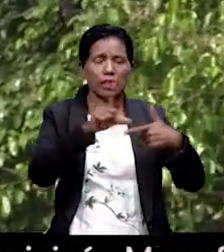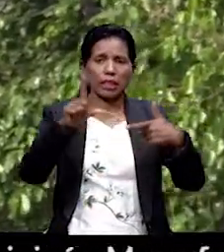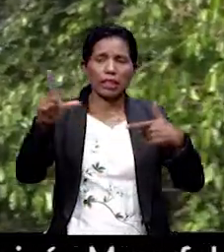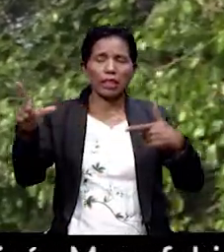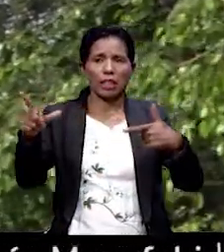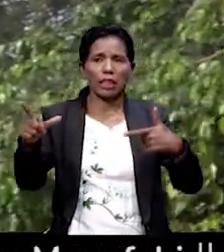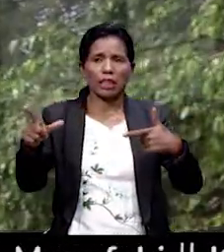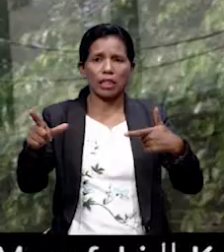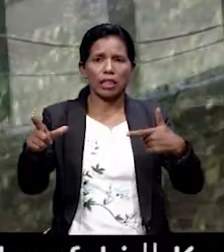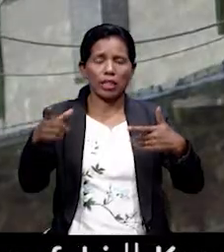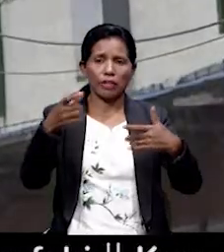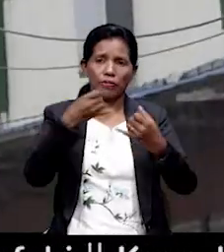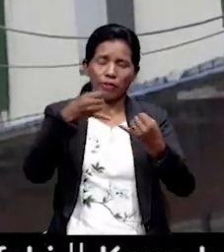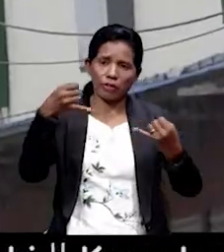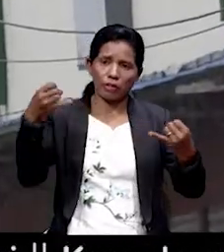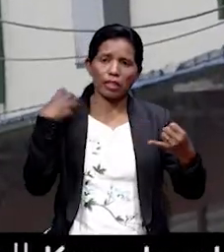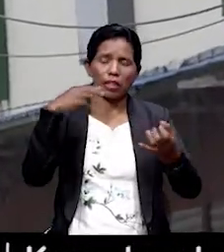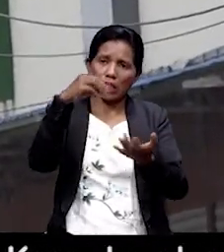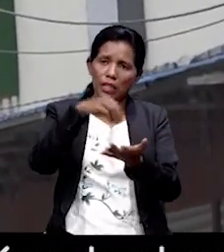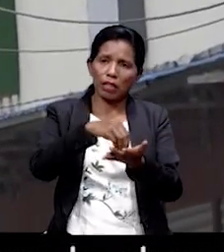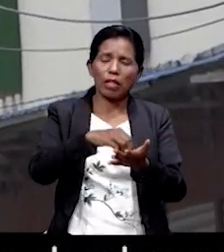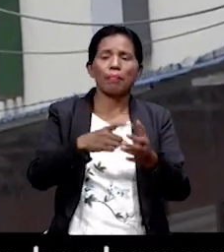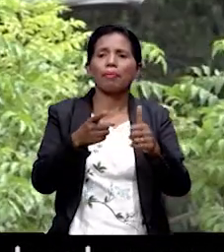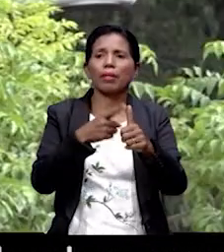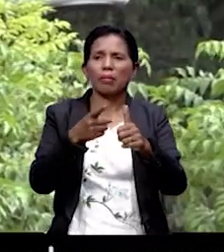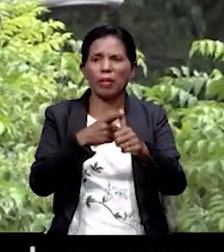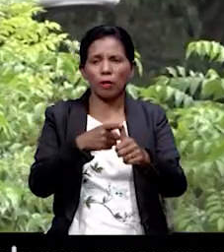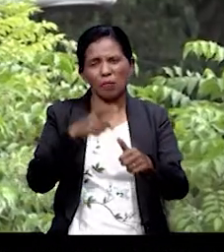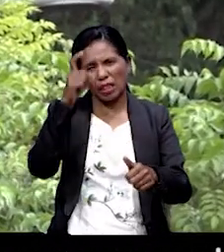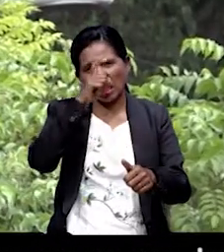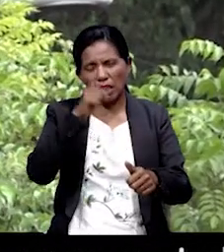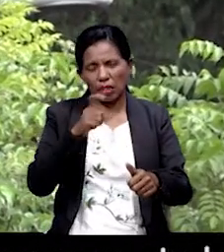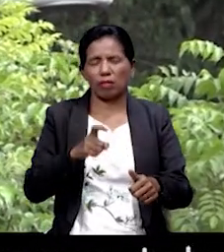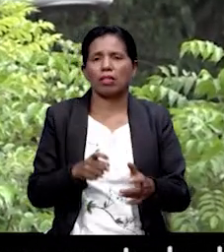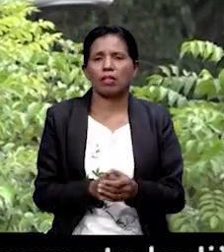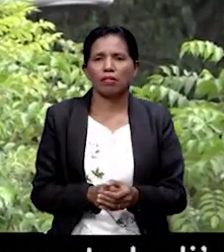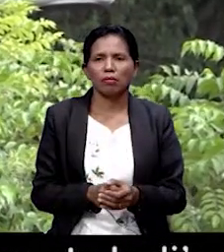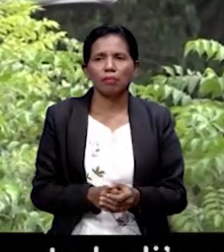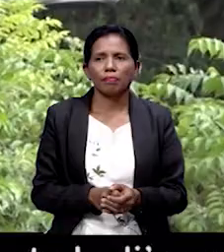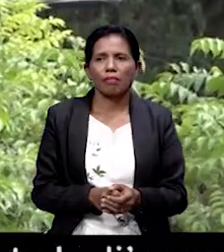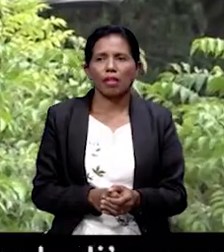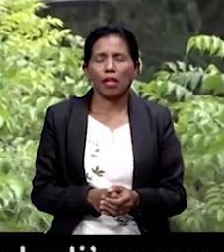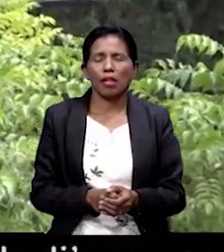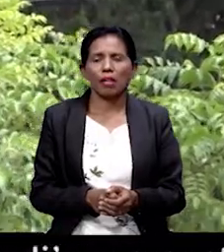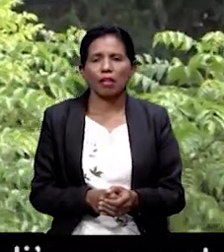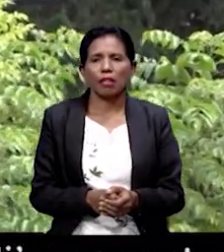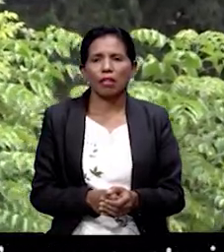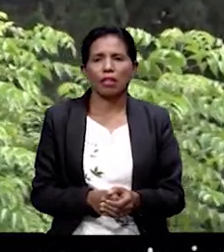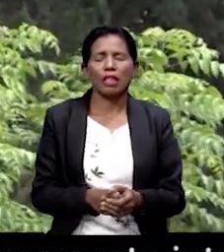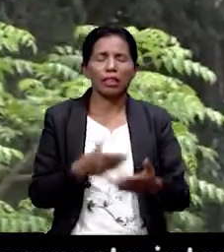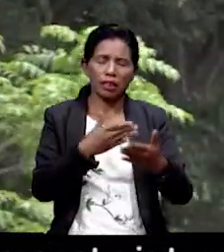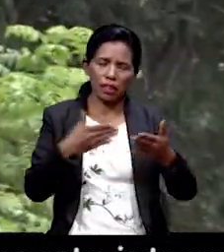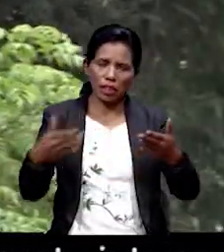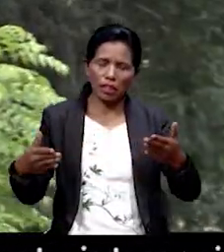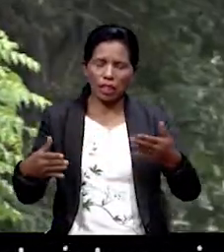dadau existin ne primeiro lina tuang ita precisa hadia ninia duração ne sasansir ne komeza